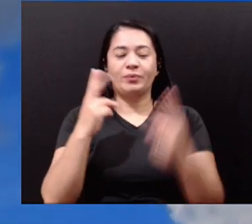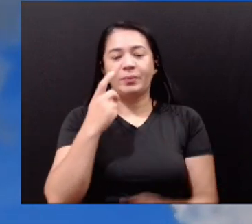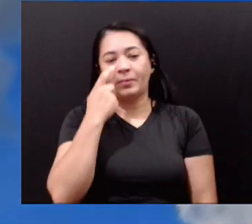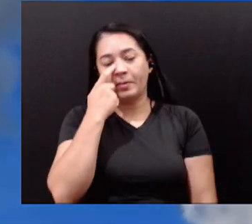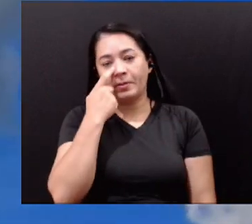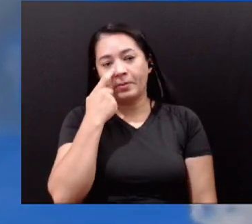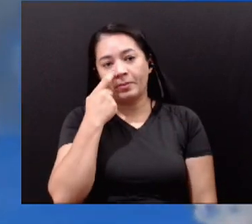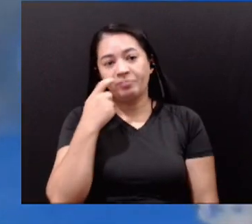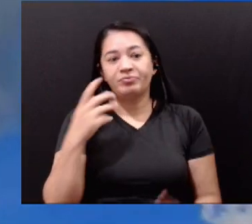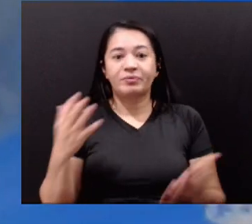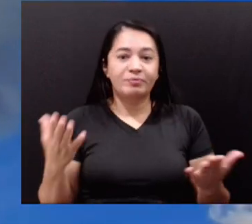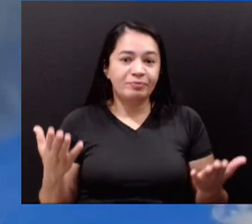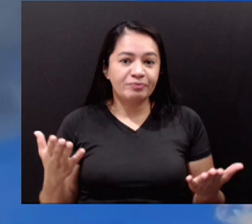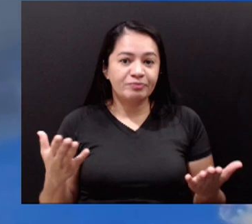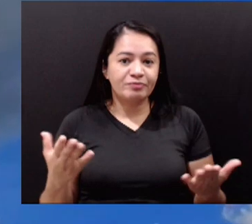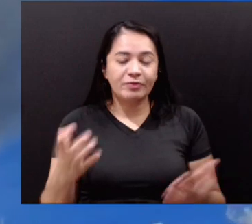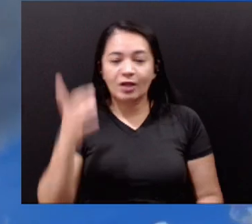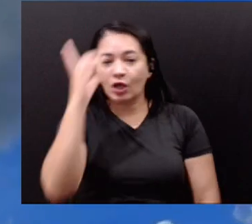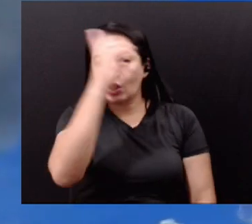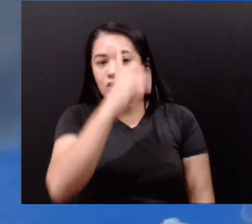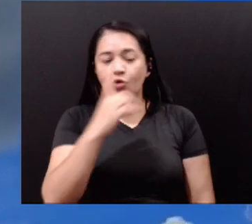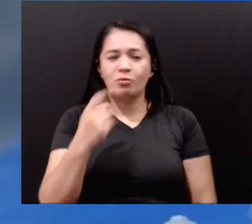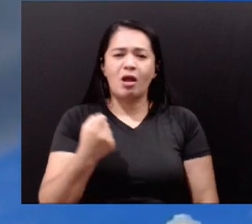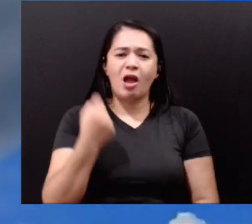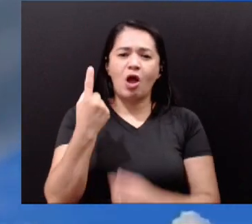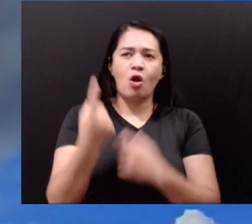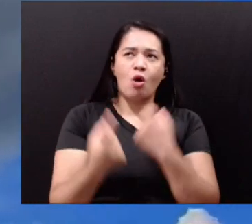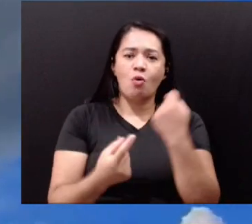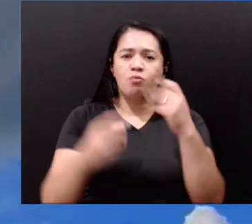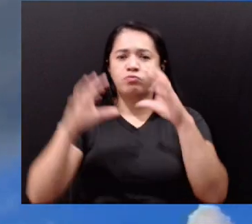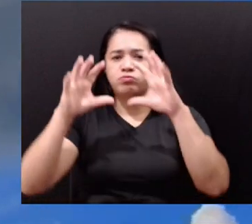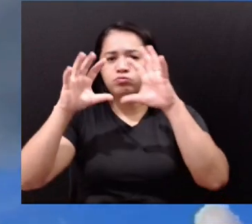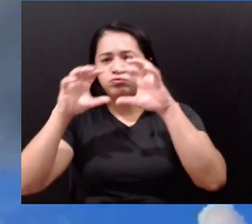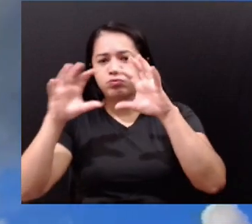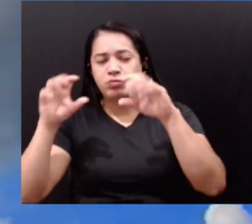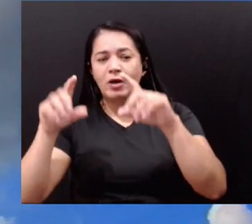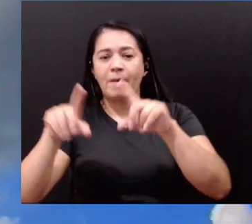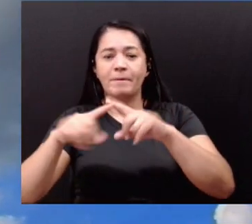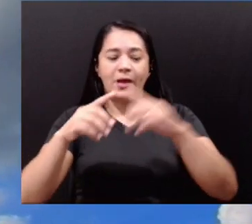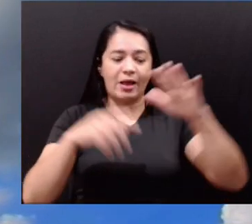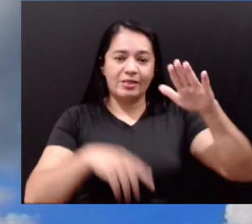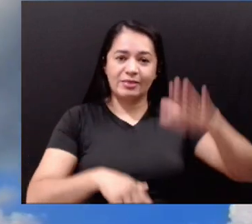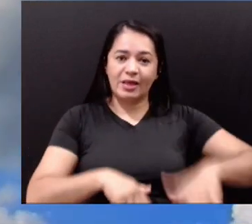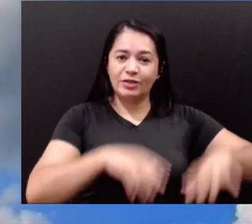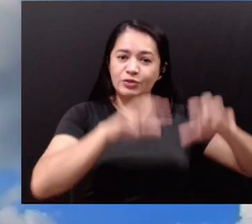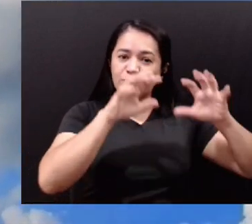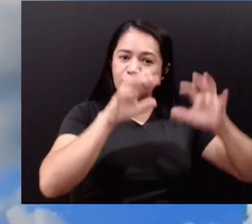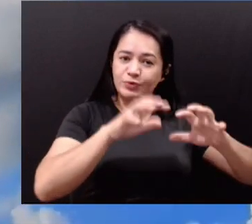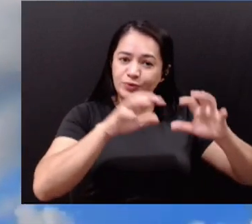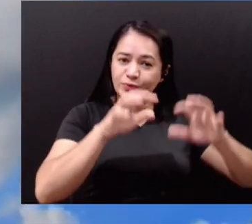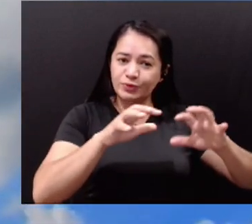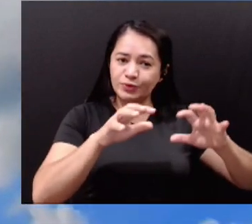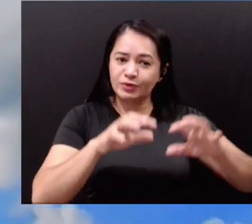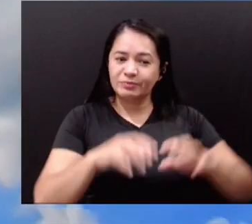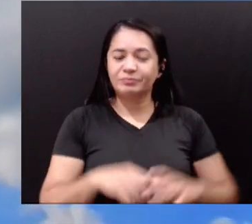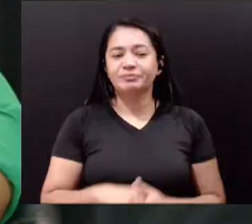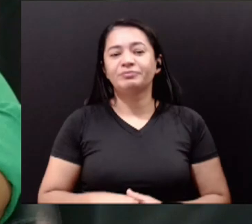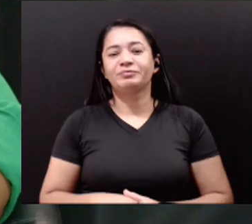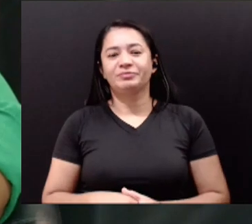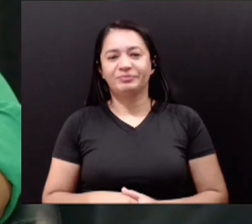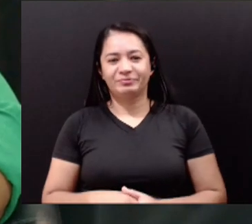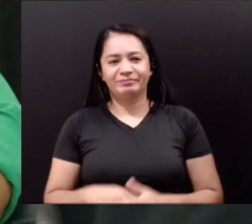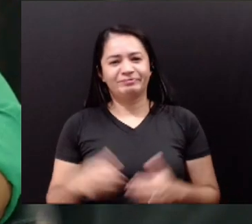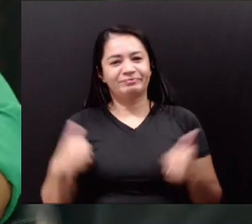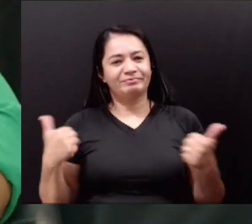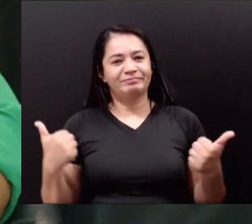algumas nuvens, pancadas de chuva à tarde e à noite, mínima 18, máxima 28.